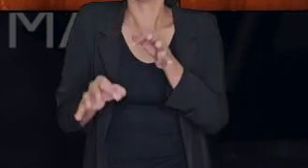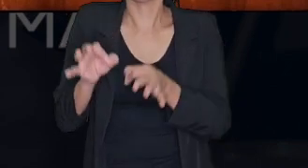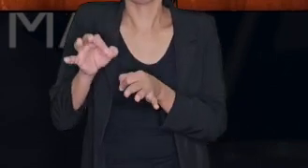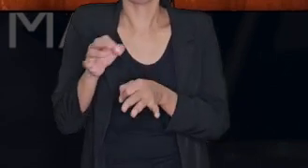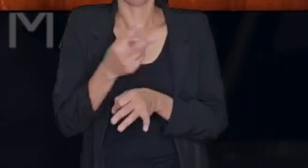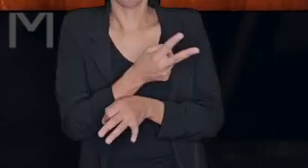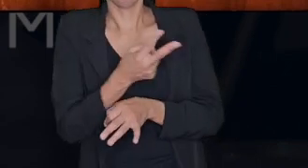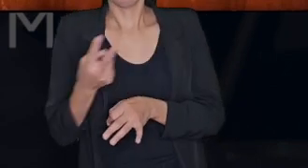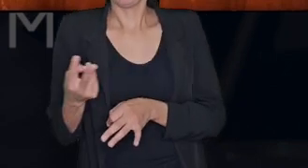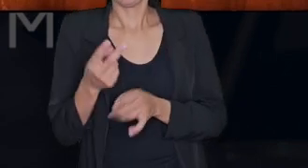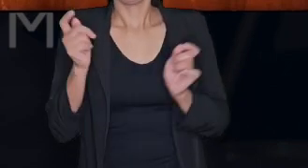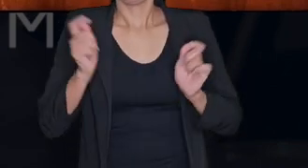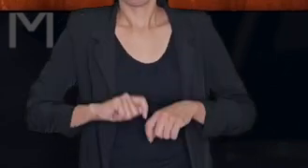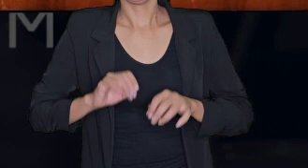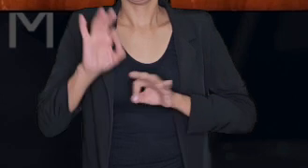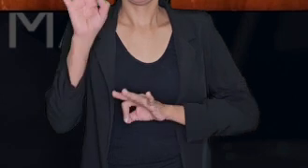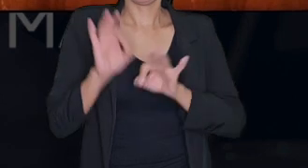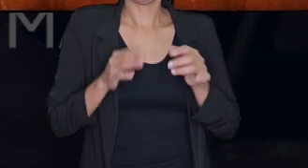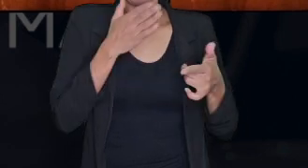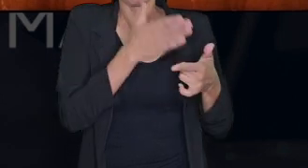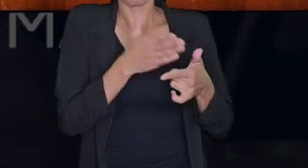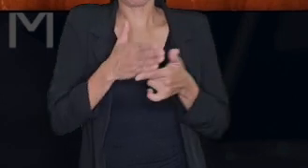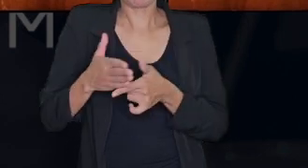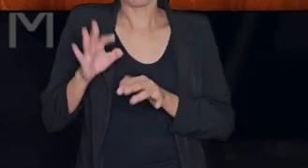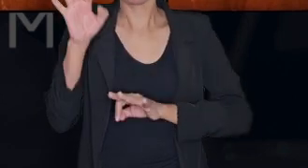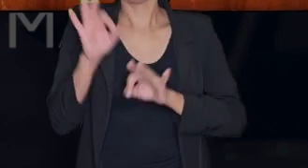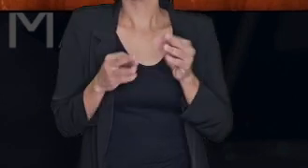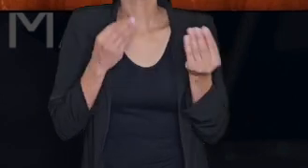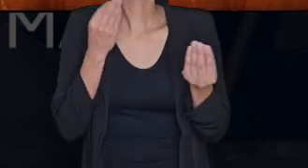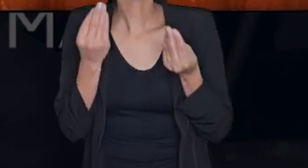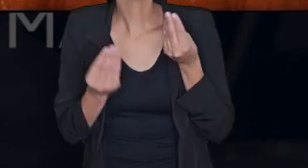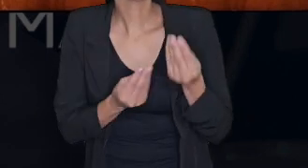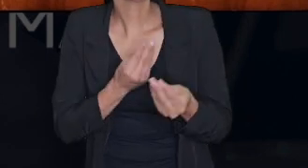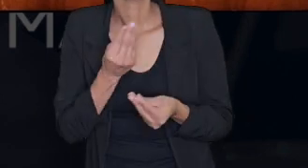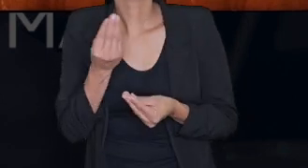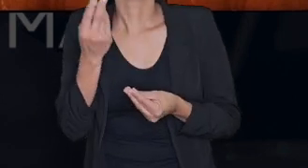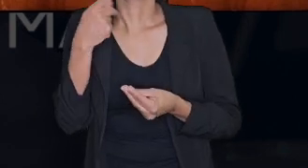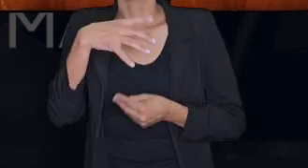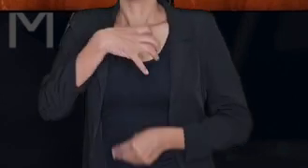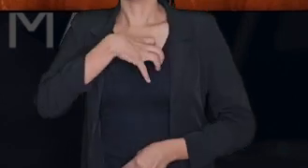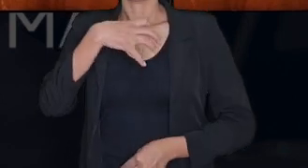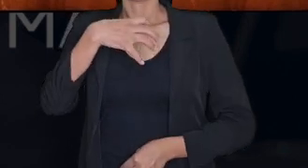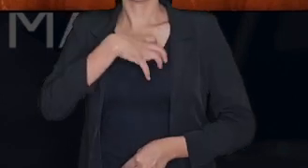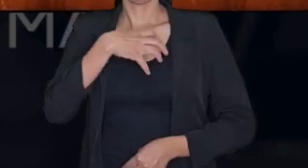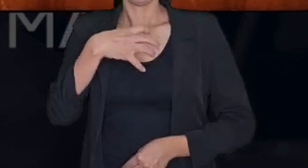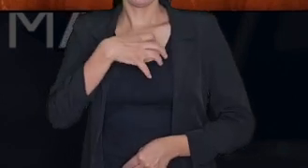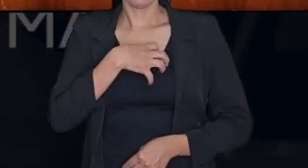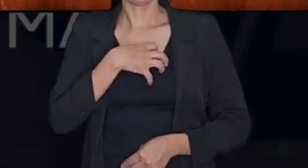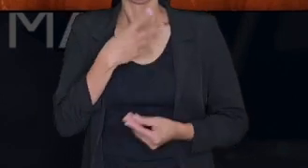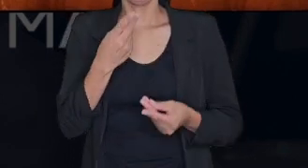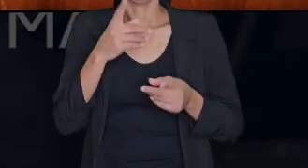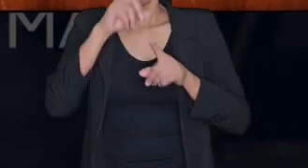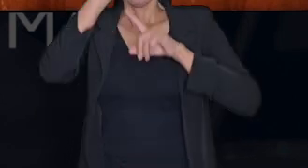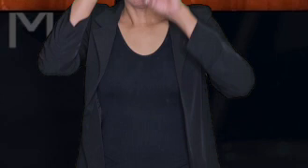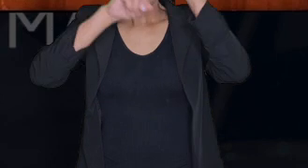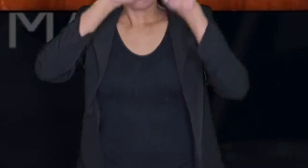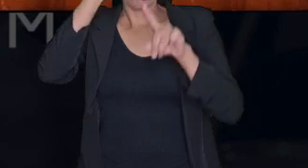extrajudicial. As partes elas vão poder estruturar a partilha de uma